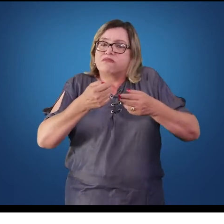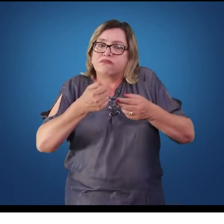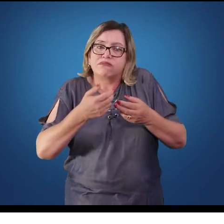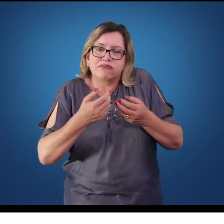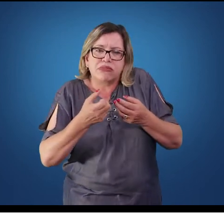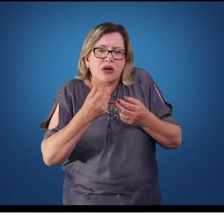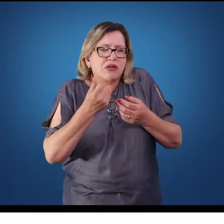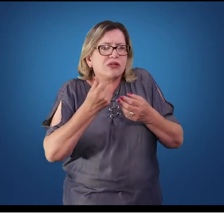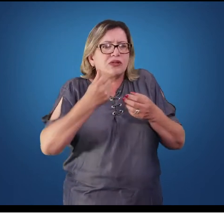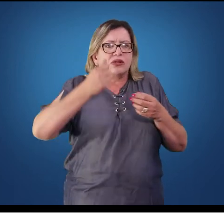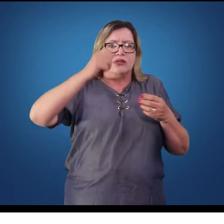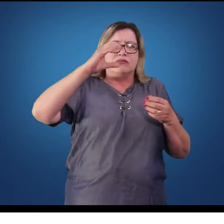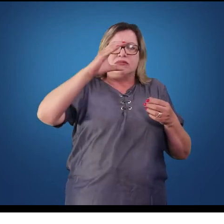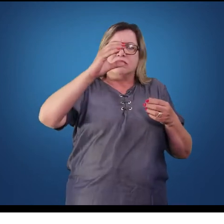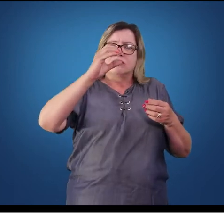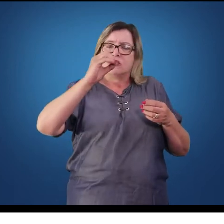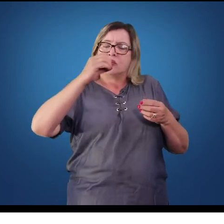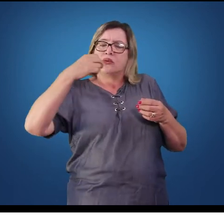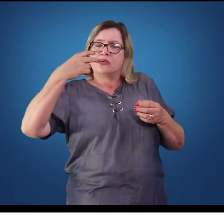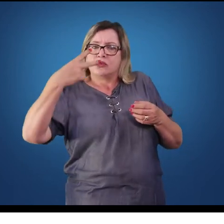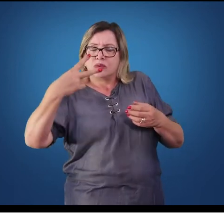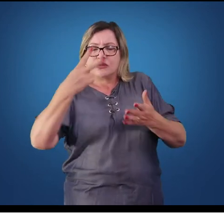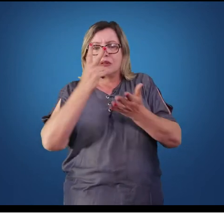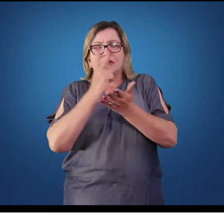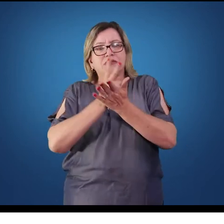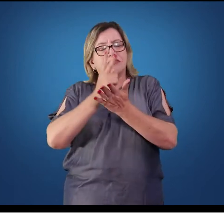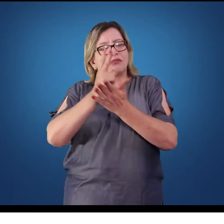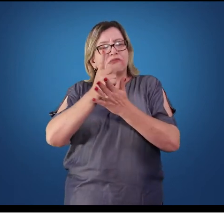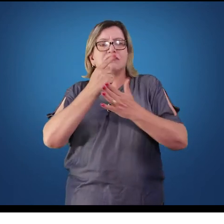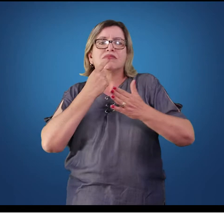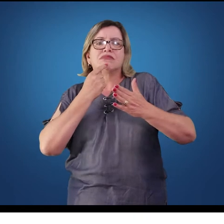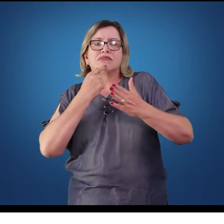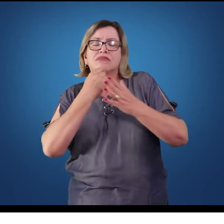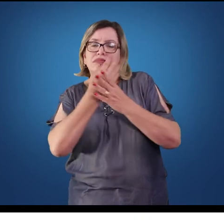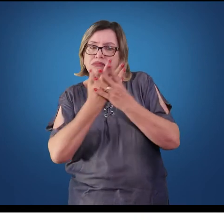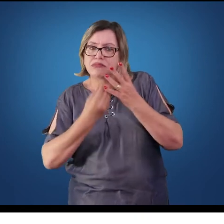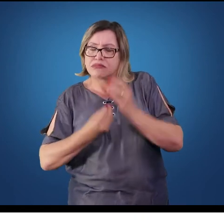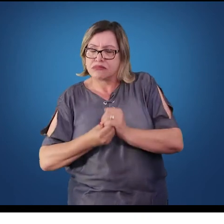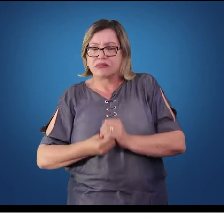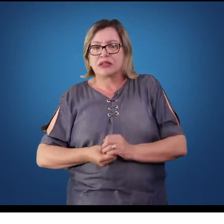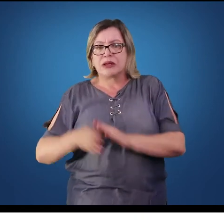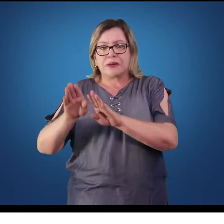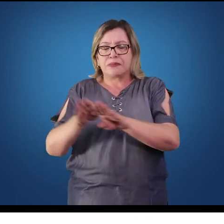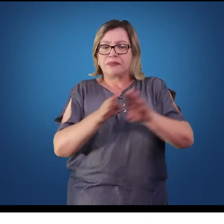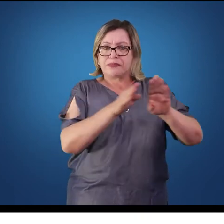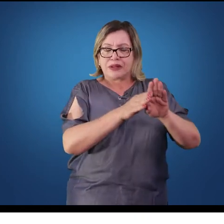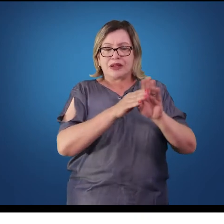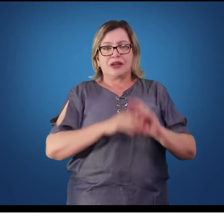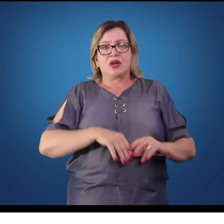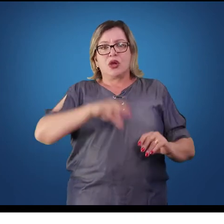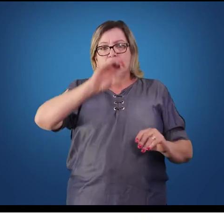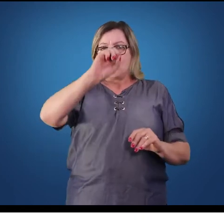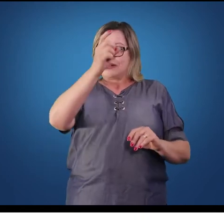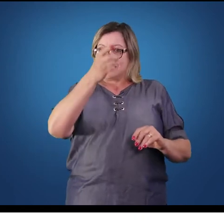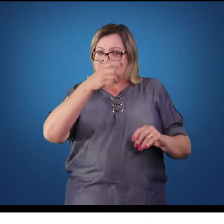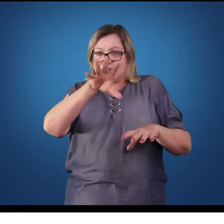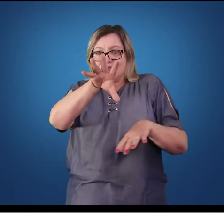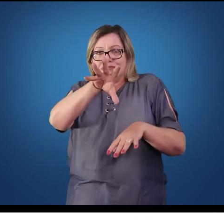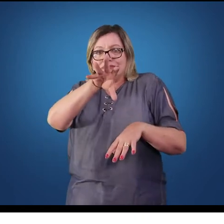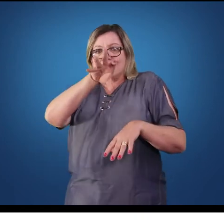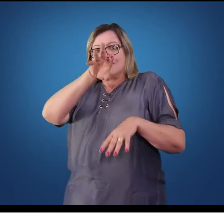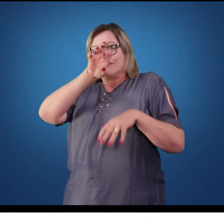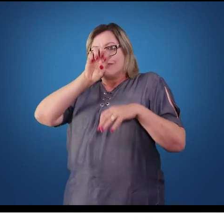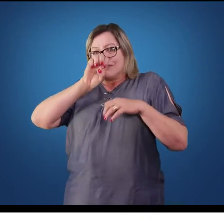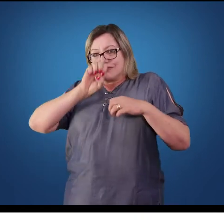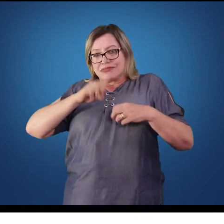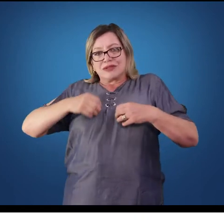de dióxido de carbono ou gás carbônico da corrente sanguínea. O oxigênio captado nos alvéolos, então, por essa